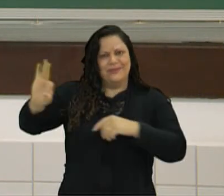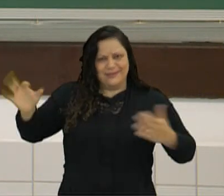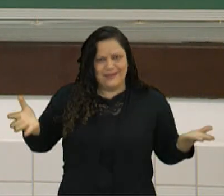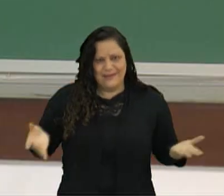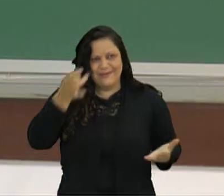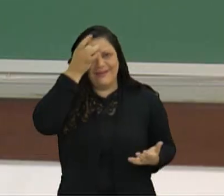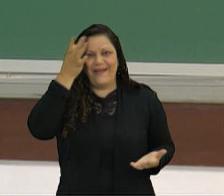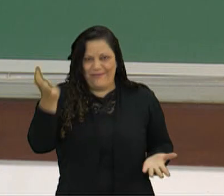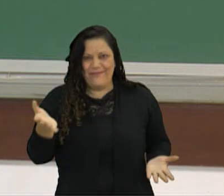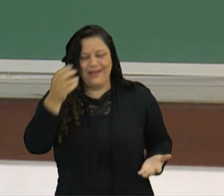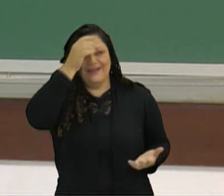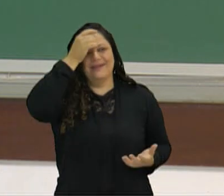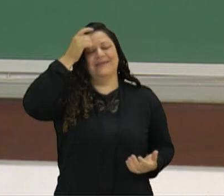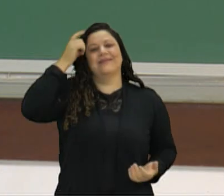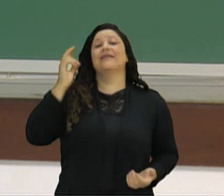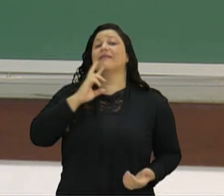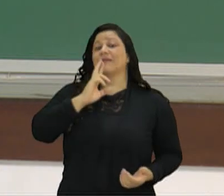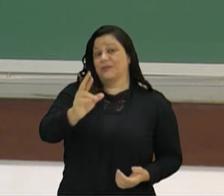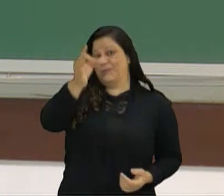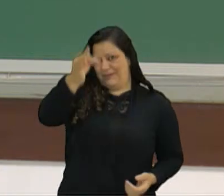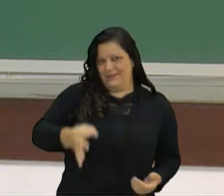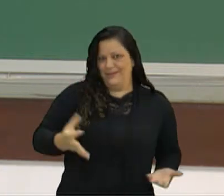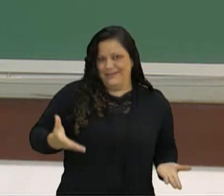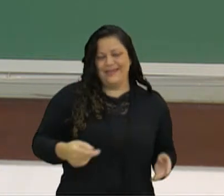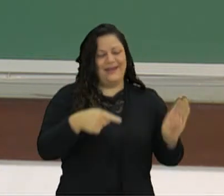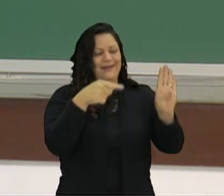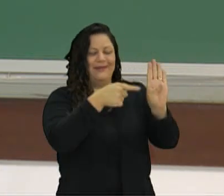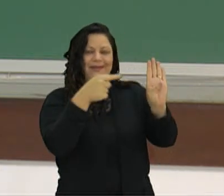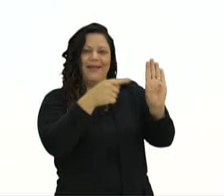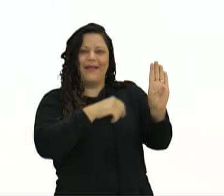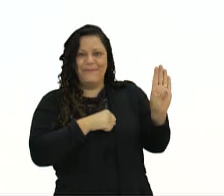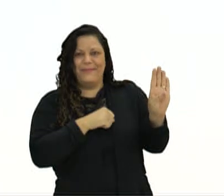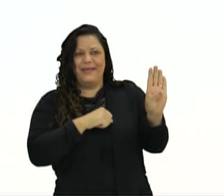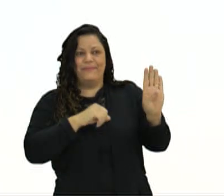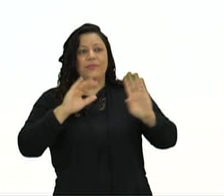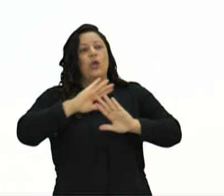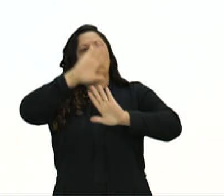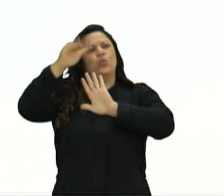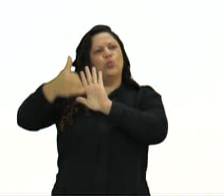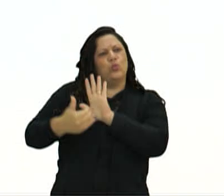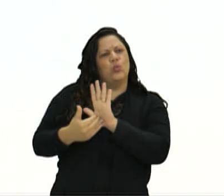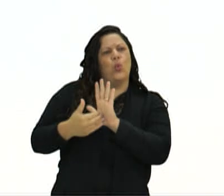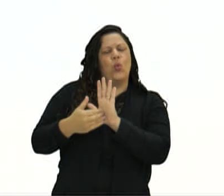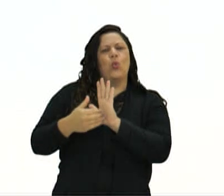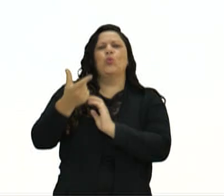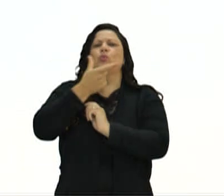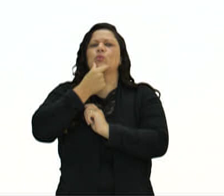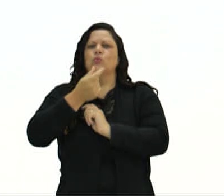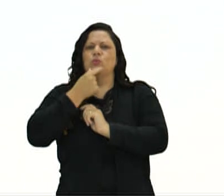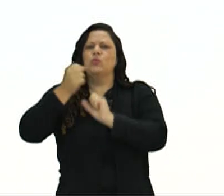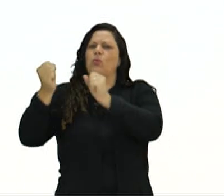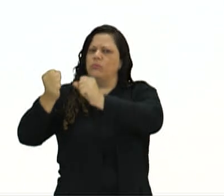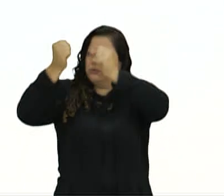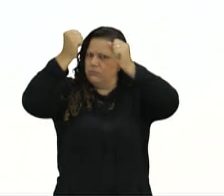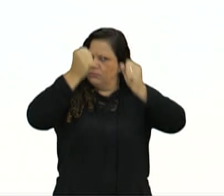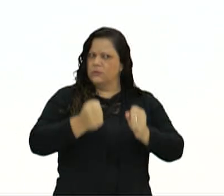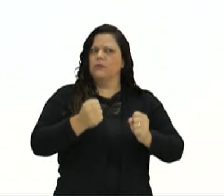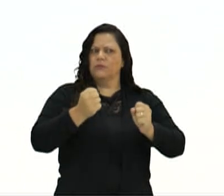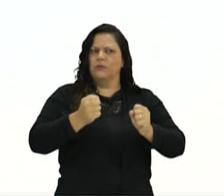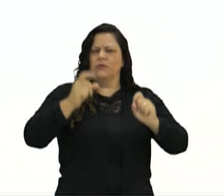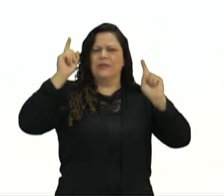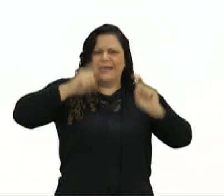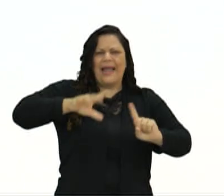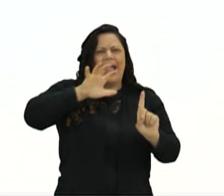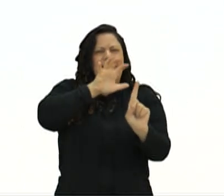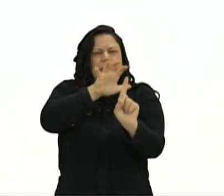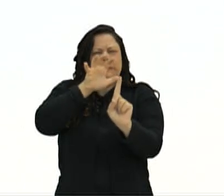Bom, a resposta correta é a resposta B. Todo homem investido de poder é tentado a